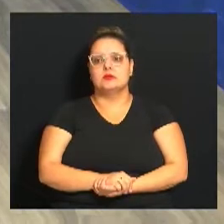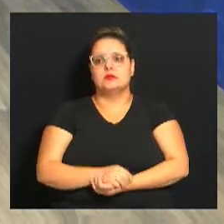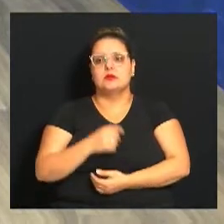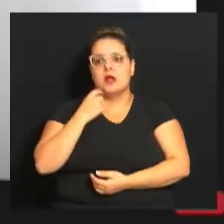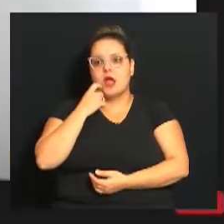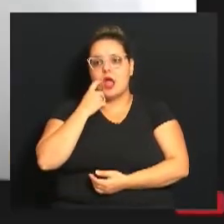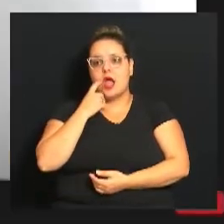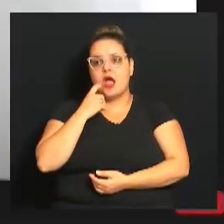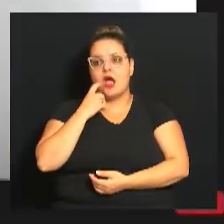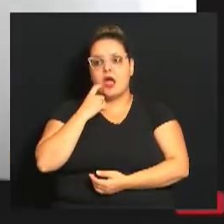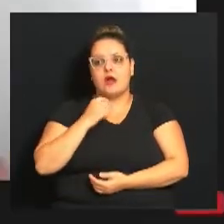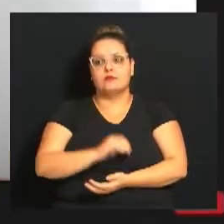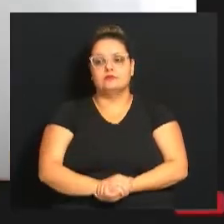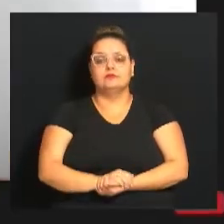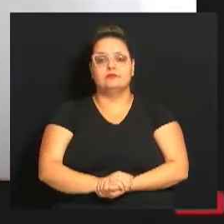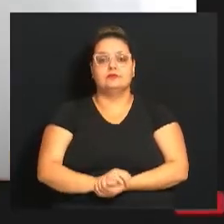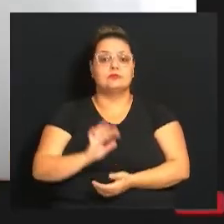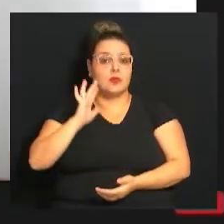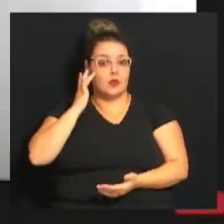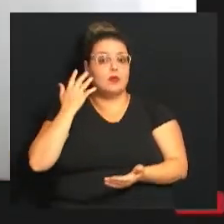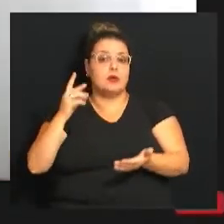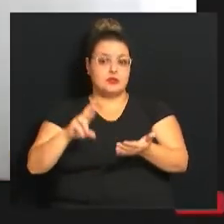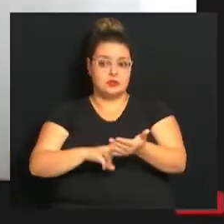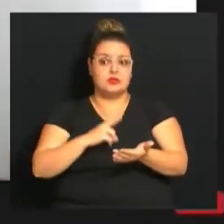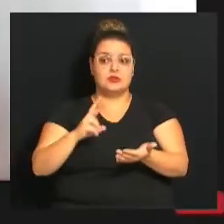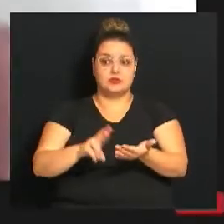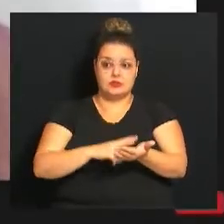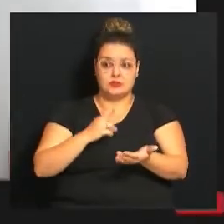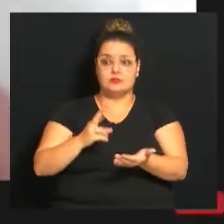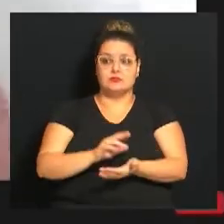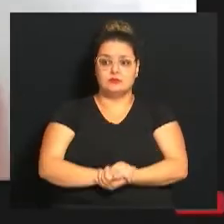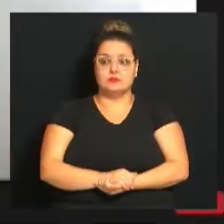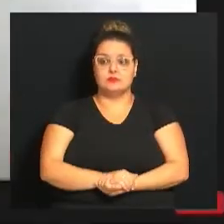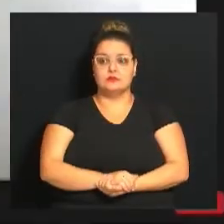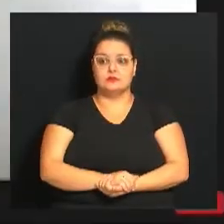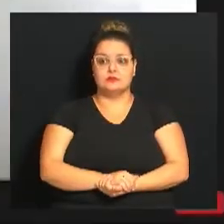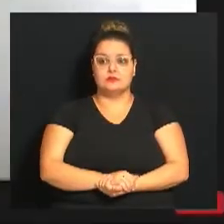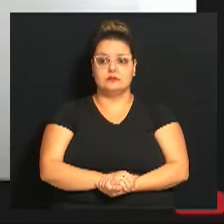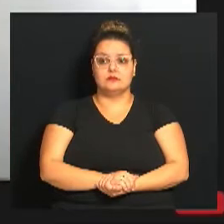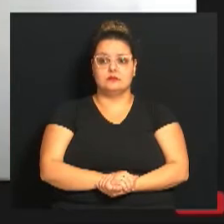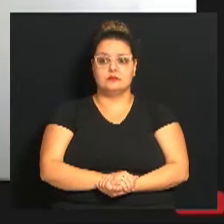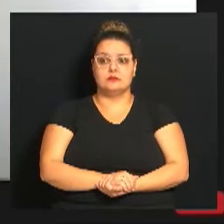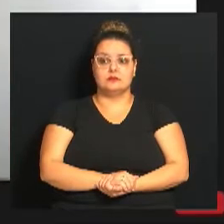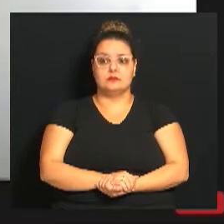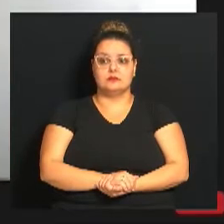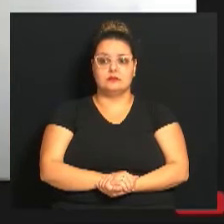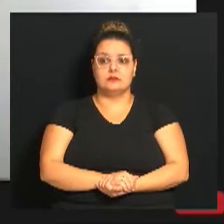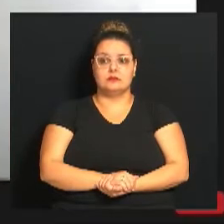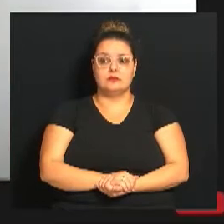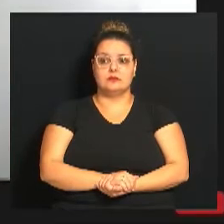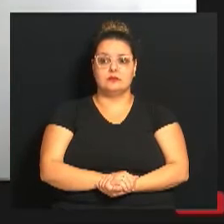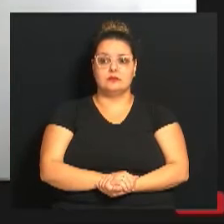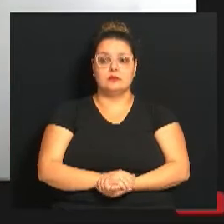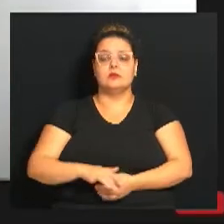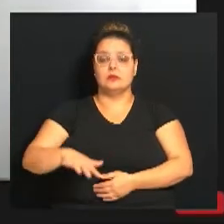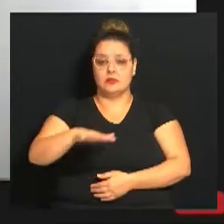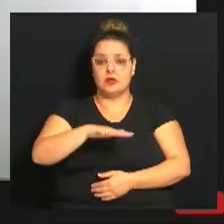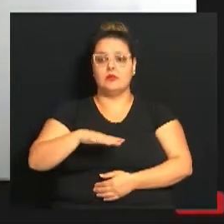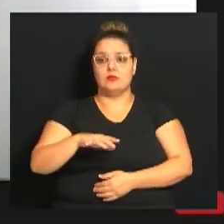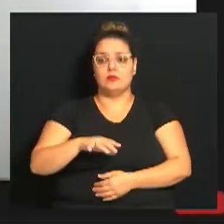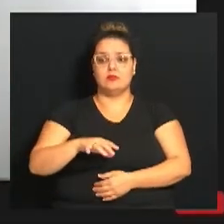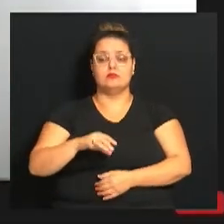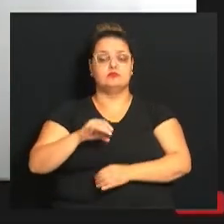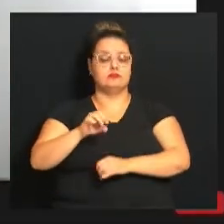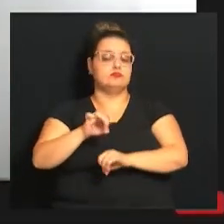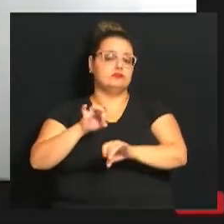Eu acho que a revista, e eu venho desse mercado, né? Eu mudei para o digital dentro do meio revista, trabalhando no Grupo Abril. E o